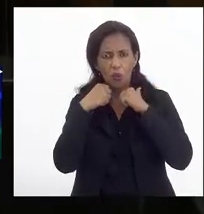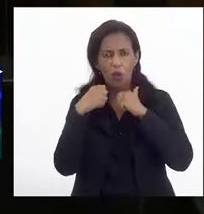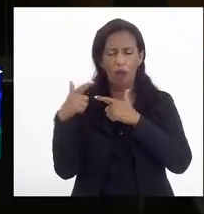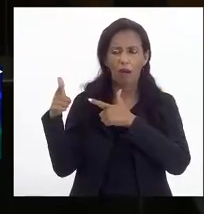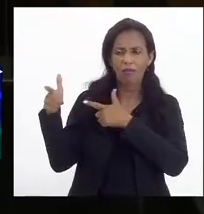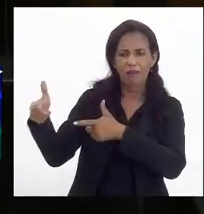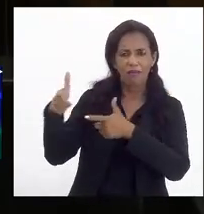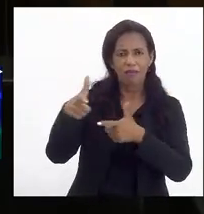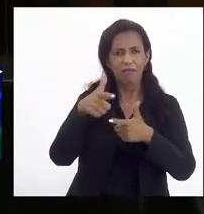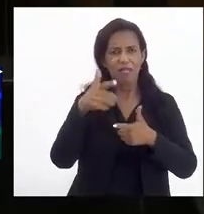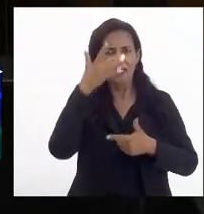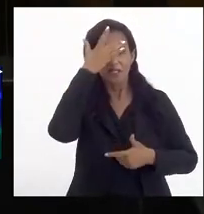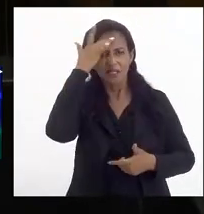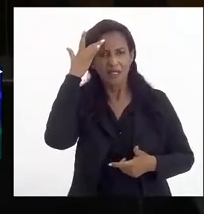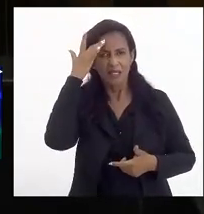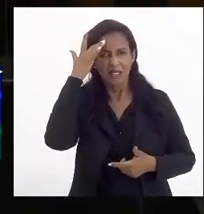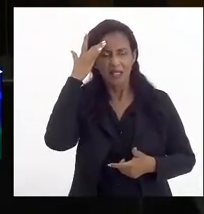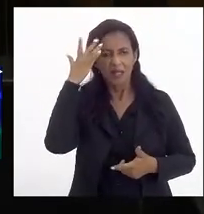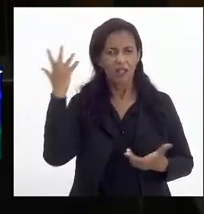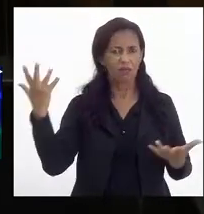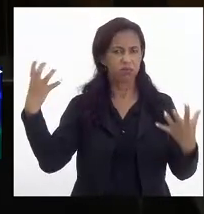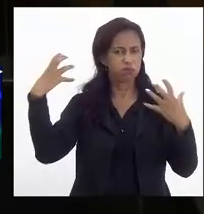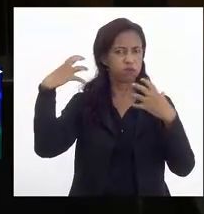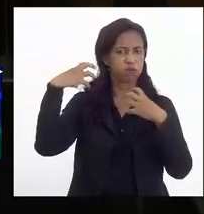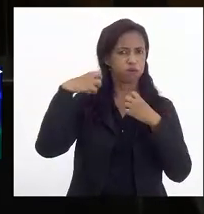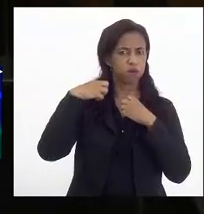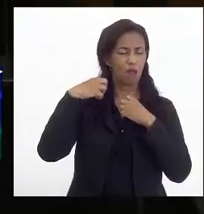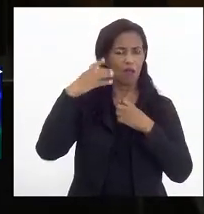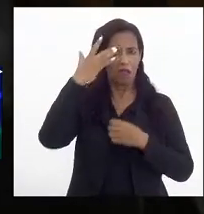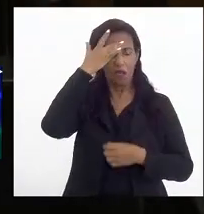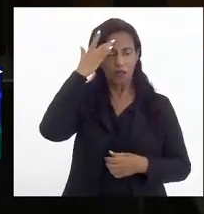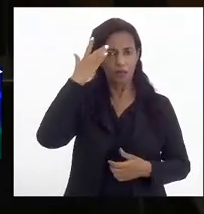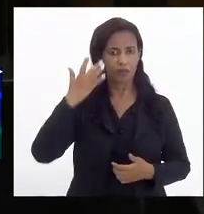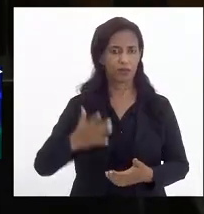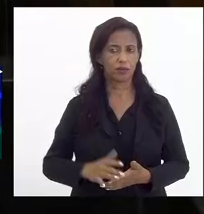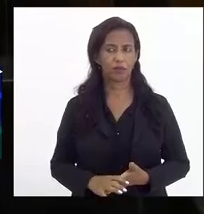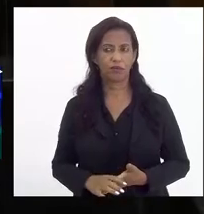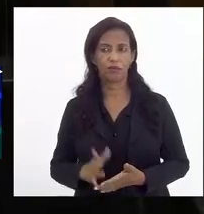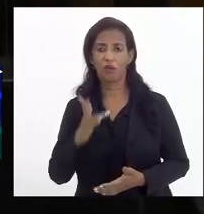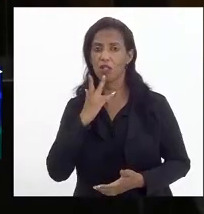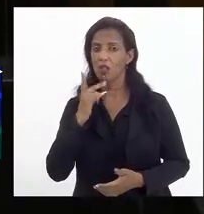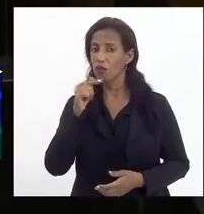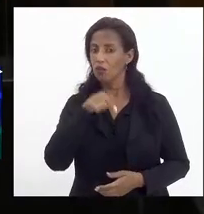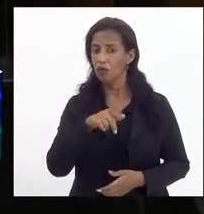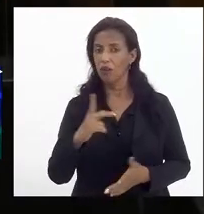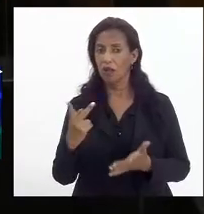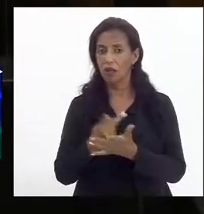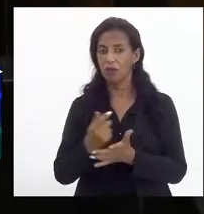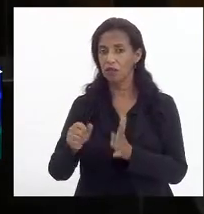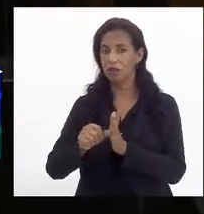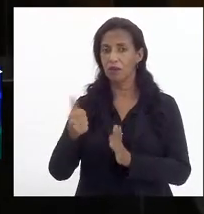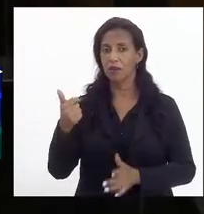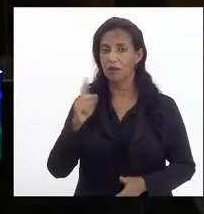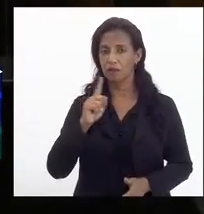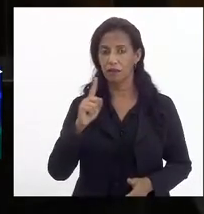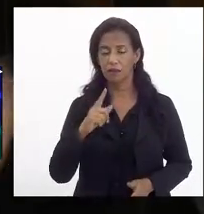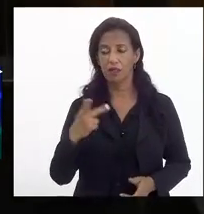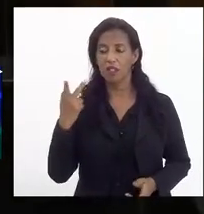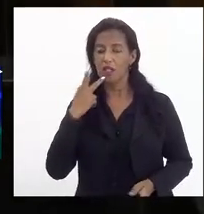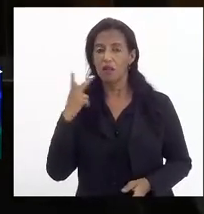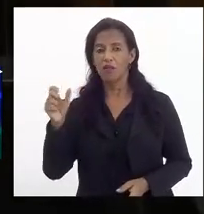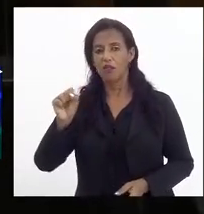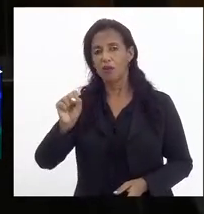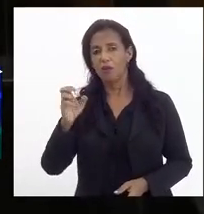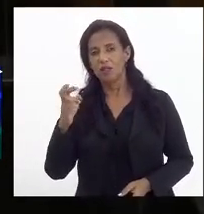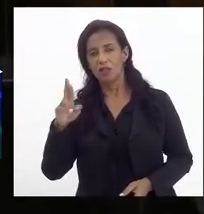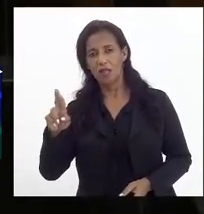ameaçando as pessoas aterrorizando a unidade de saúde e o foi lá que não foi lá que aconteceu pela primeira vez não ele esteve no